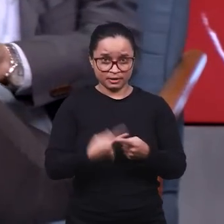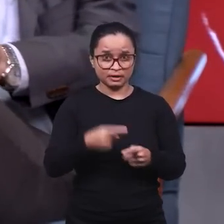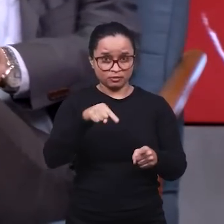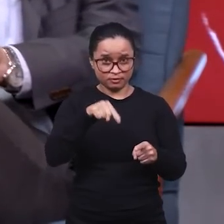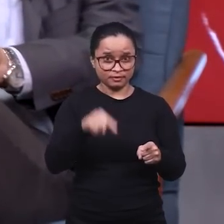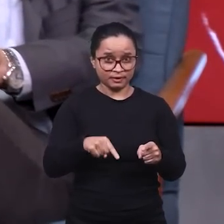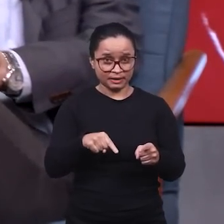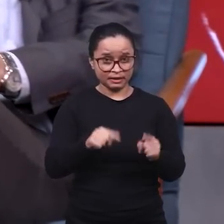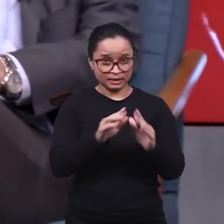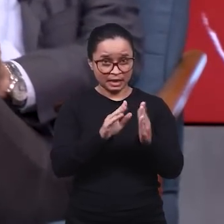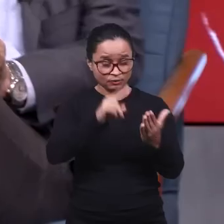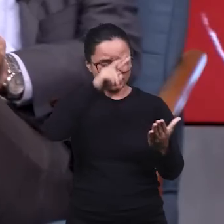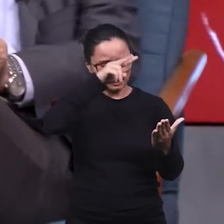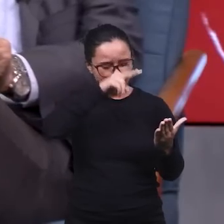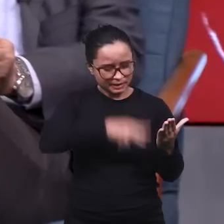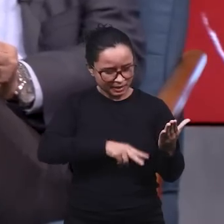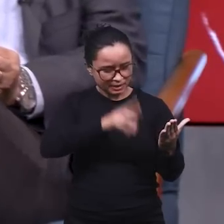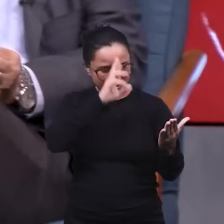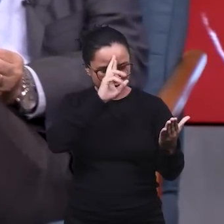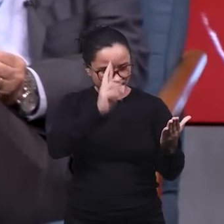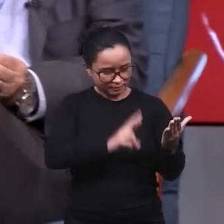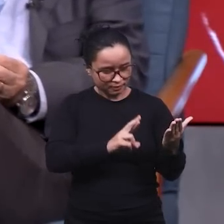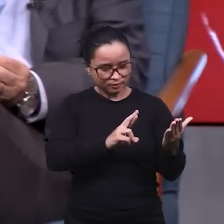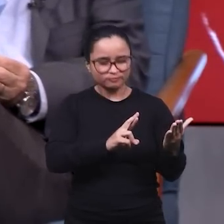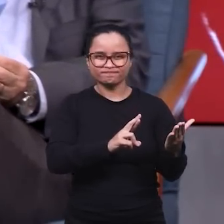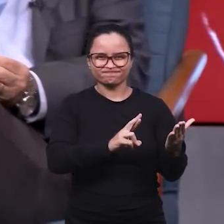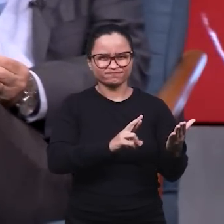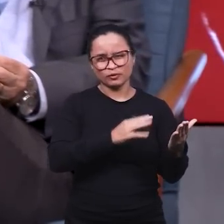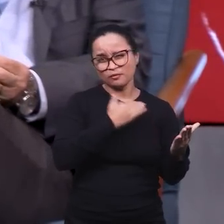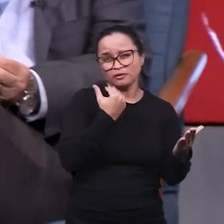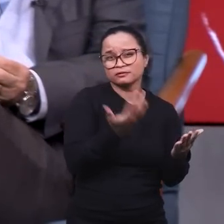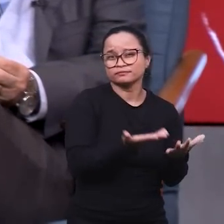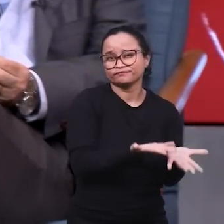se você entrar pelo Espírito, o que acontece? Você vai ser